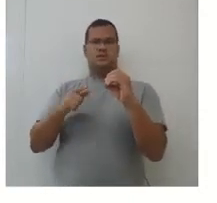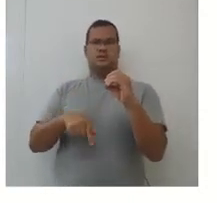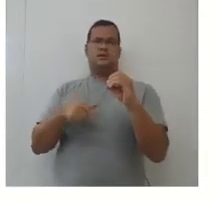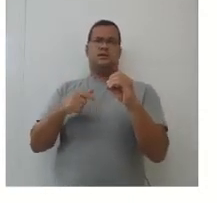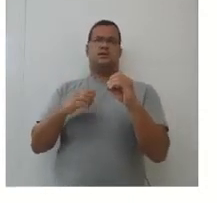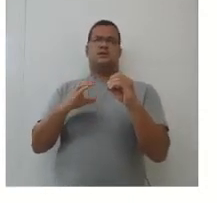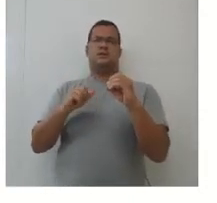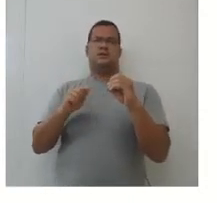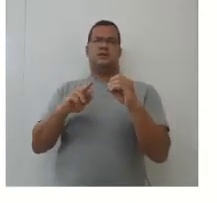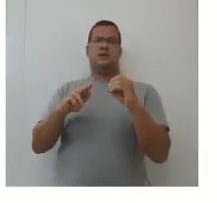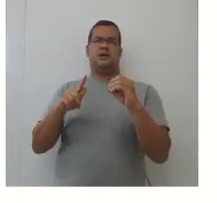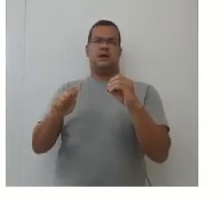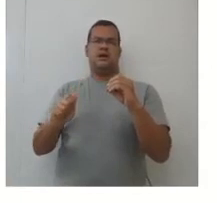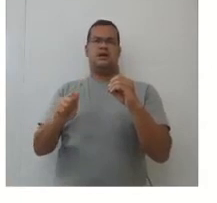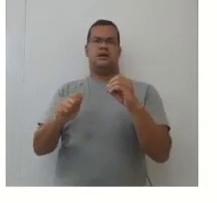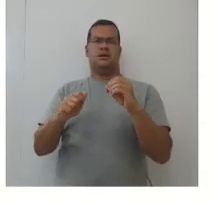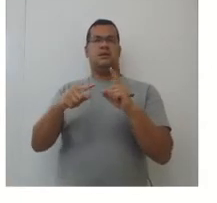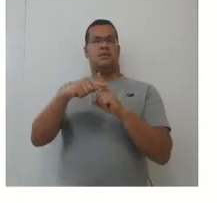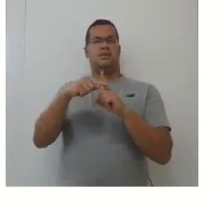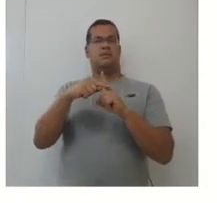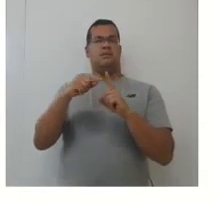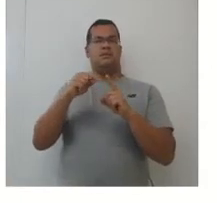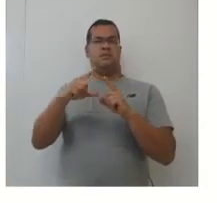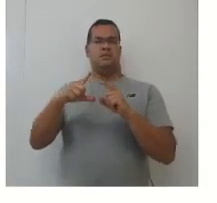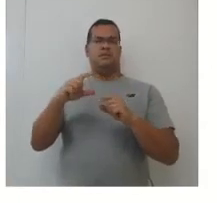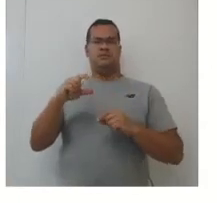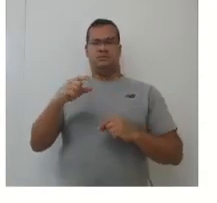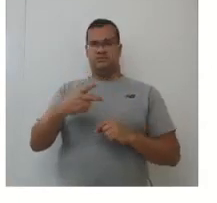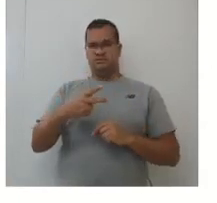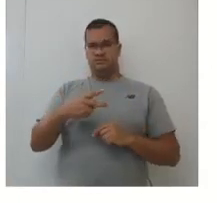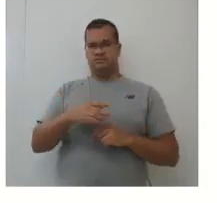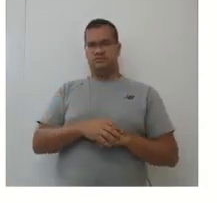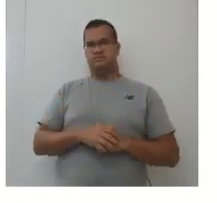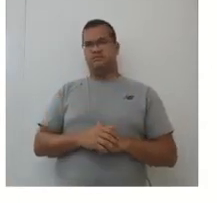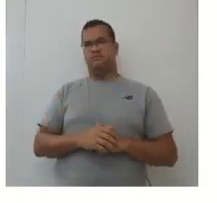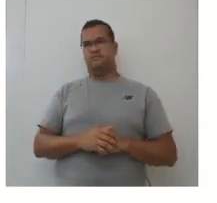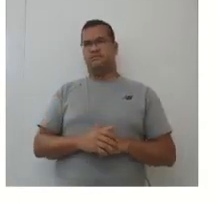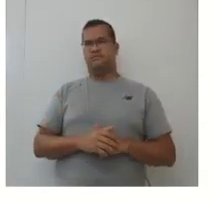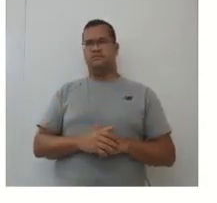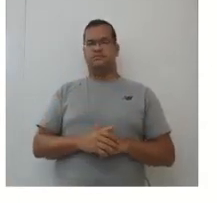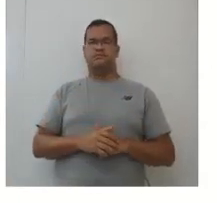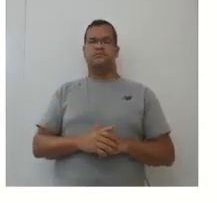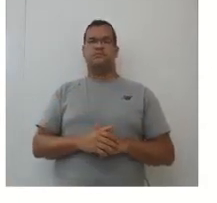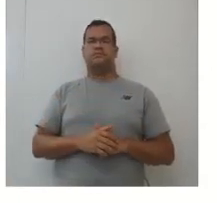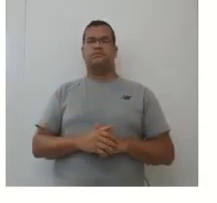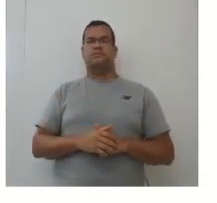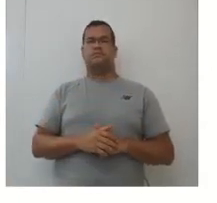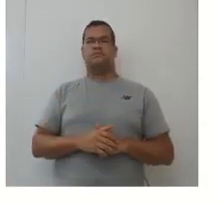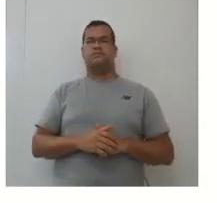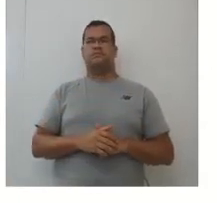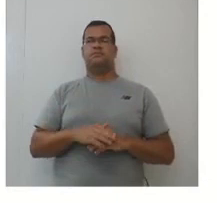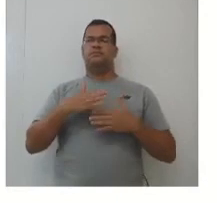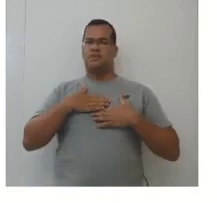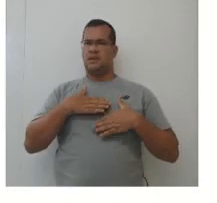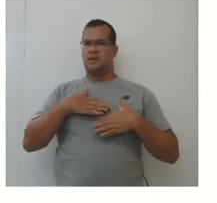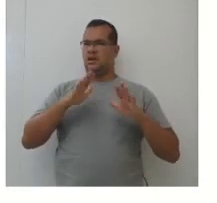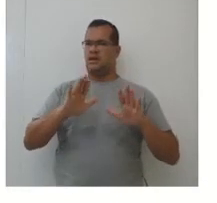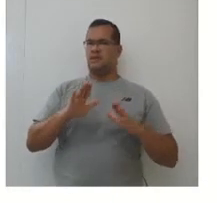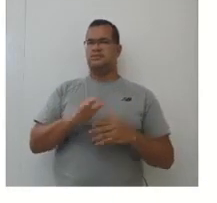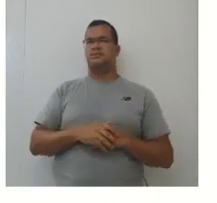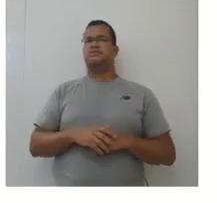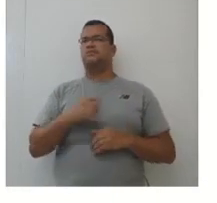quê? Carga elétrica. O campo elétrico nasce de uma carga elétrica. Vai com calma.